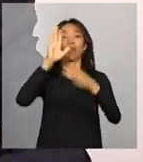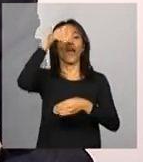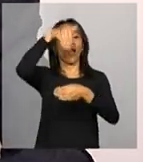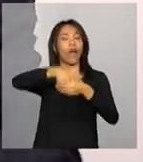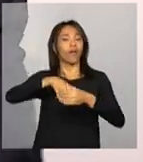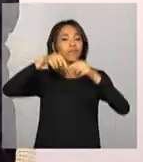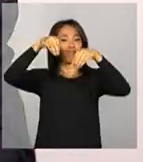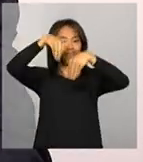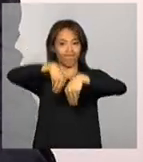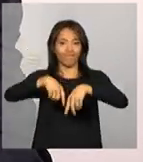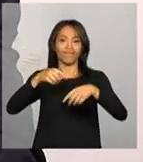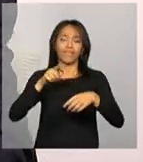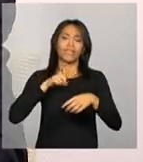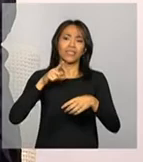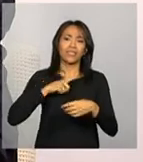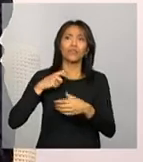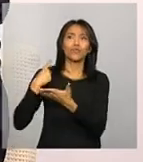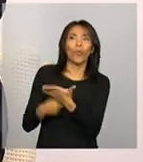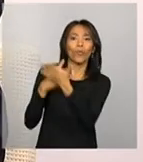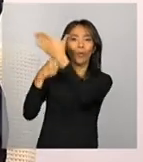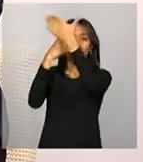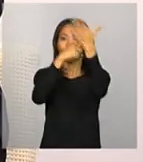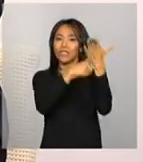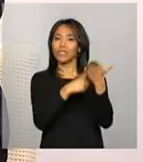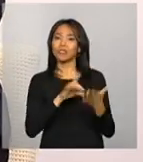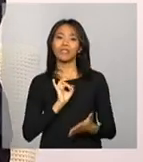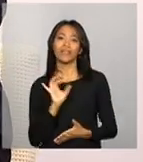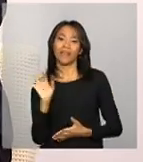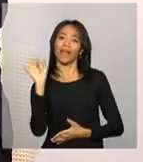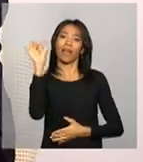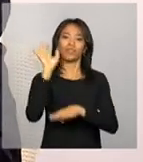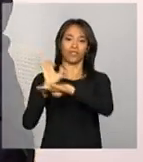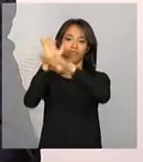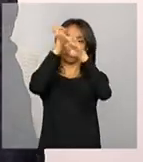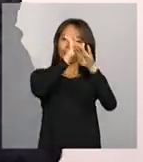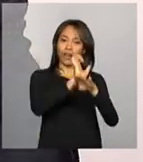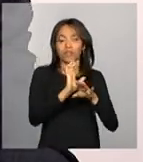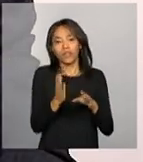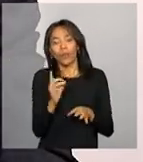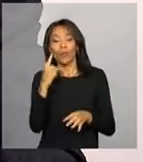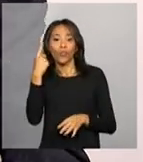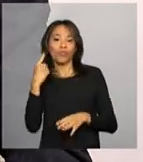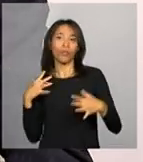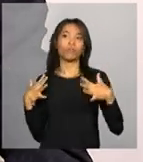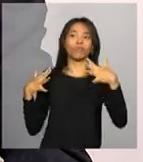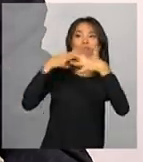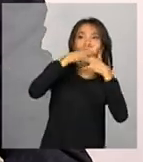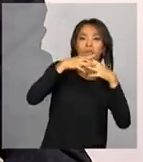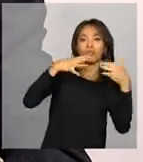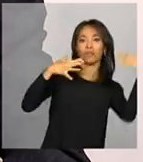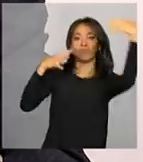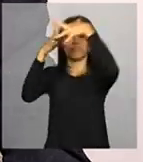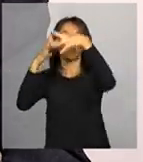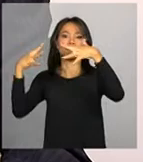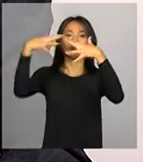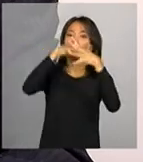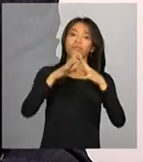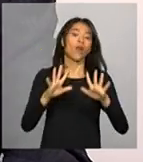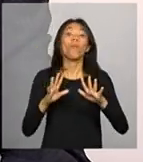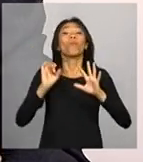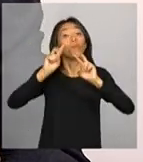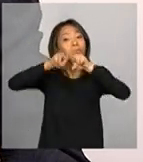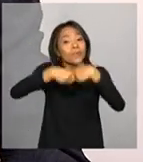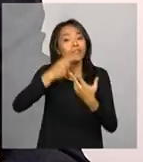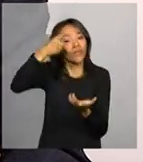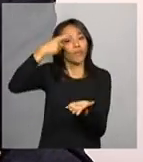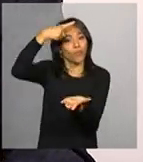dentro dessas um pacto federativo a incumbência de cada ente mas assim um não podem ferir o outro por isso que é um pacto né por isso que